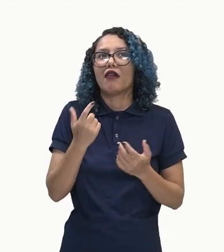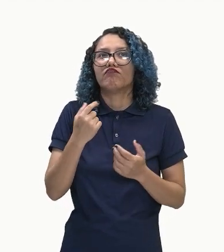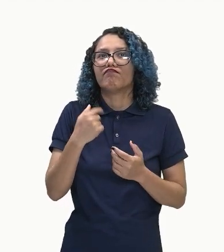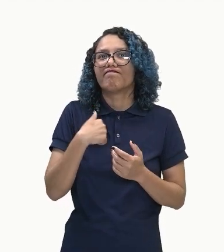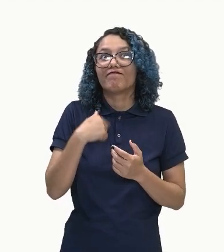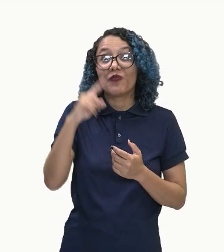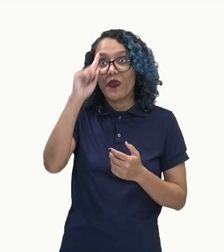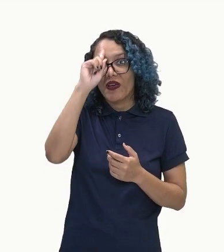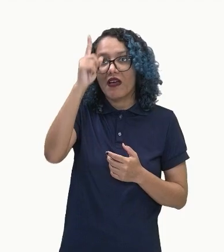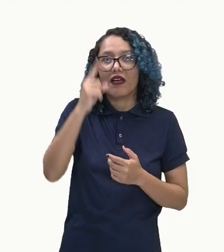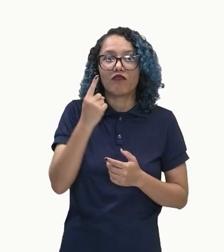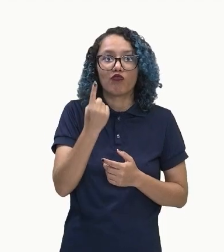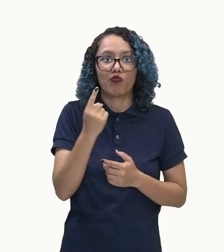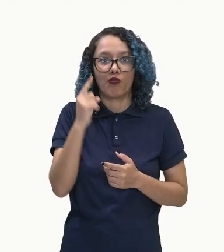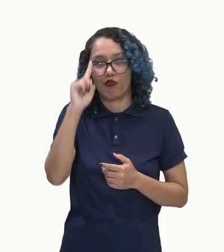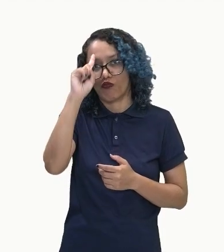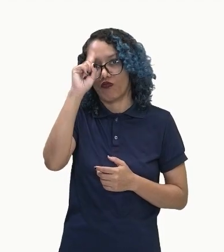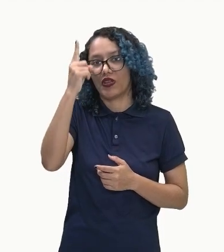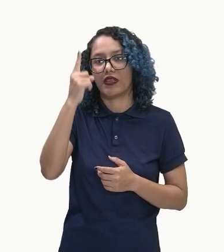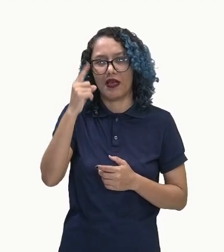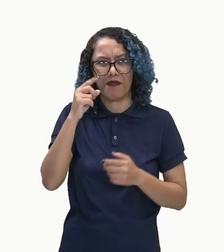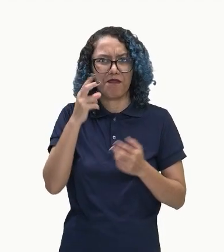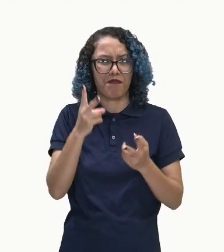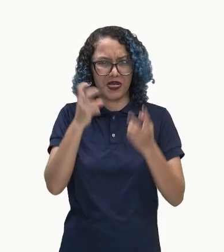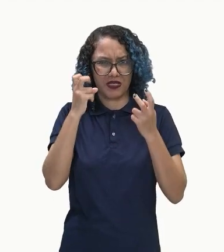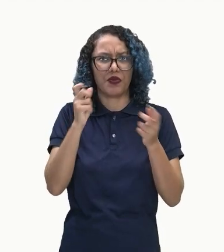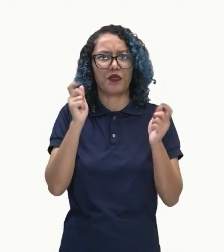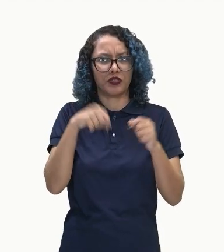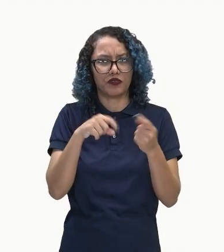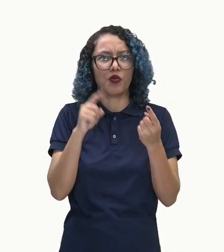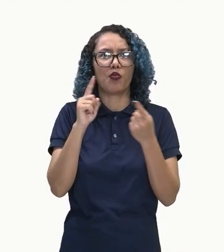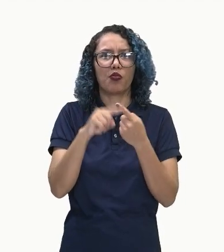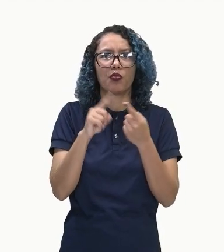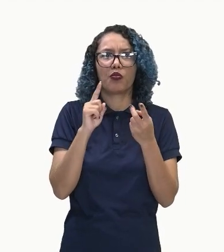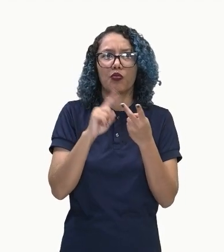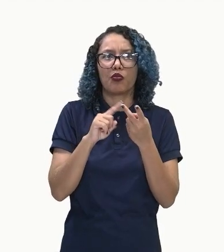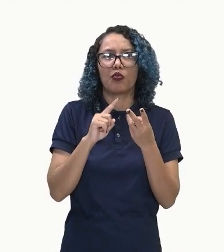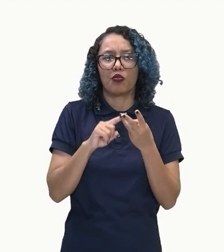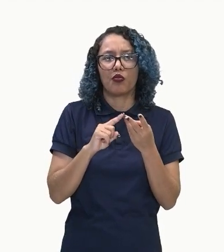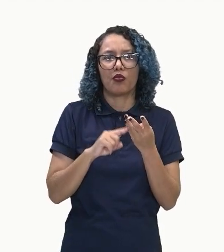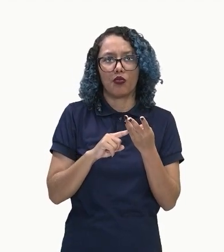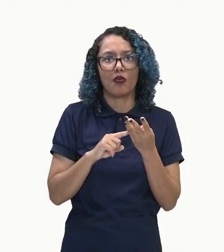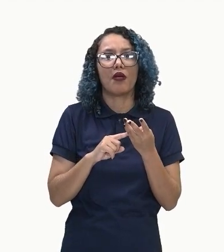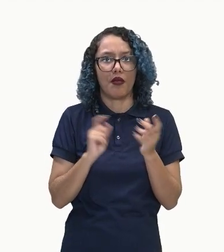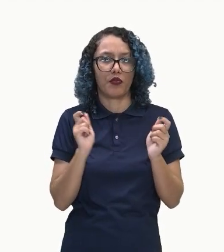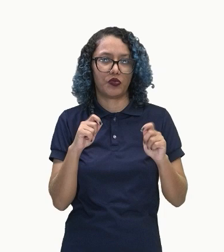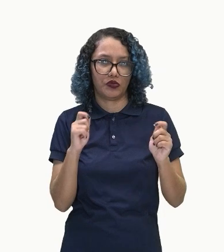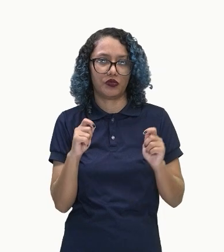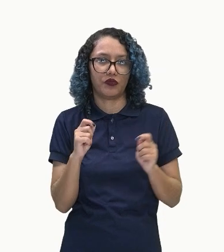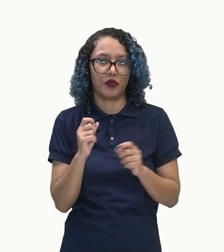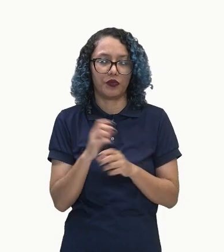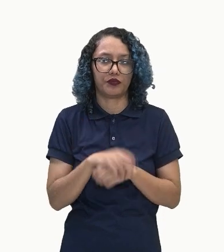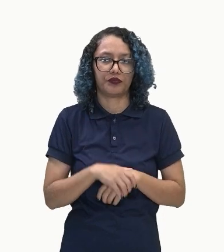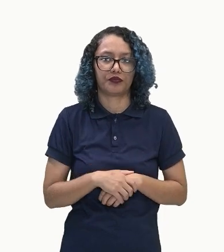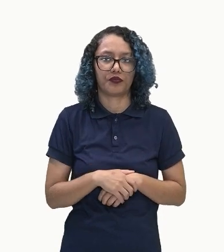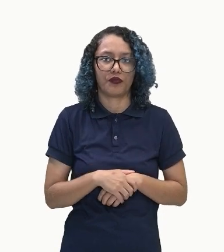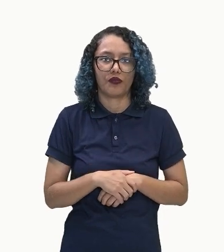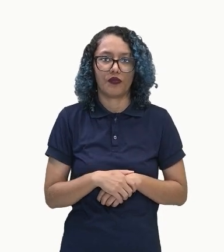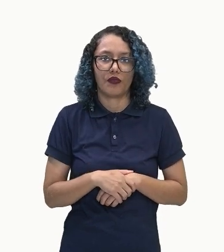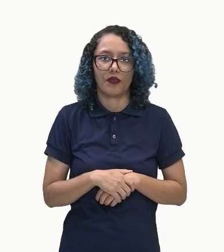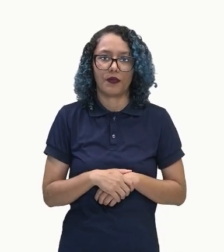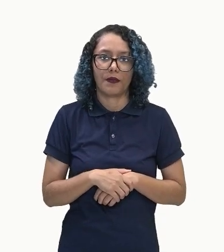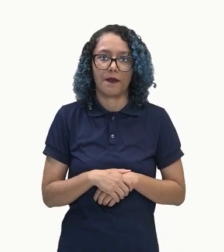duas ideias que eu estou dando. Repare que dá para contar, portanto, é substantivo contável, tá? Several